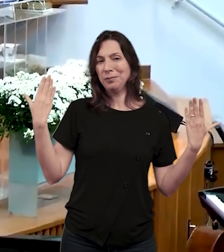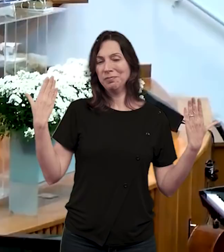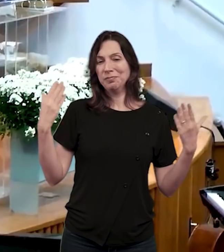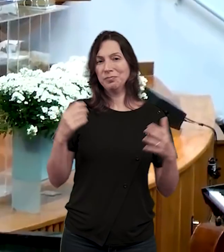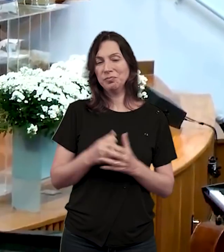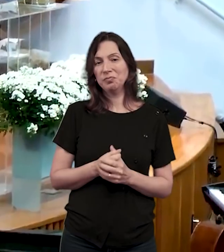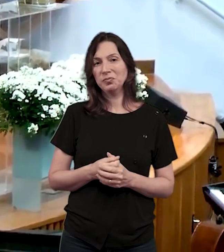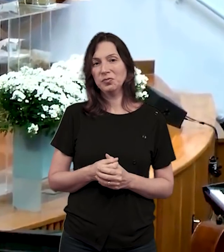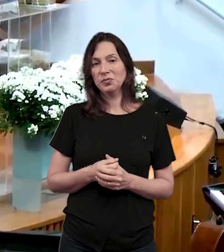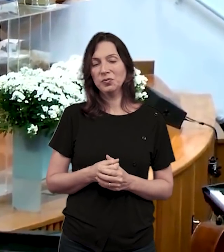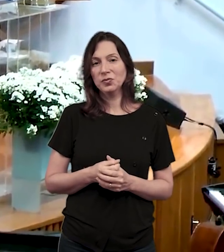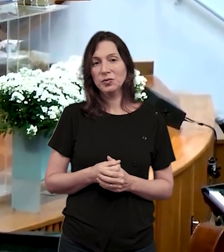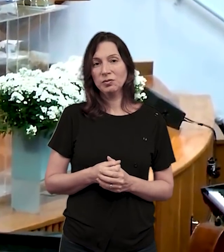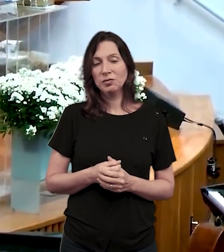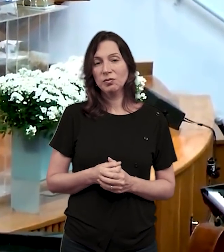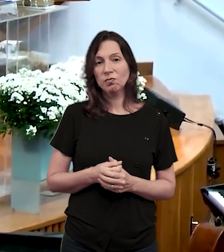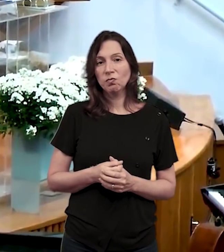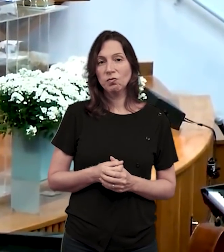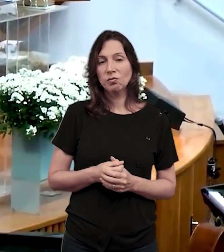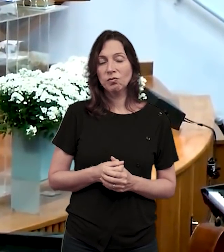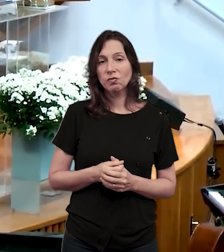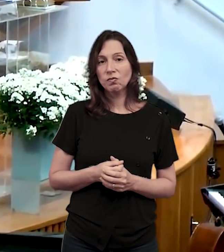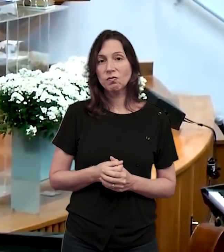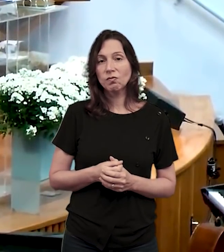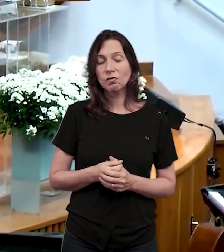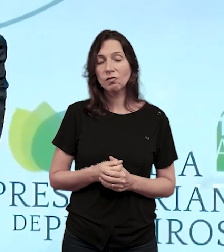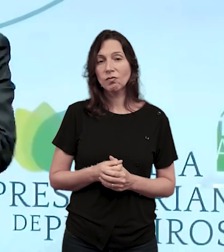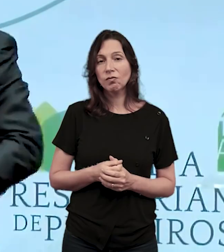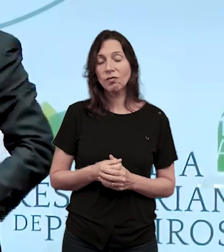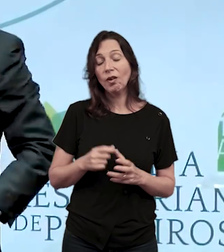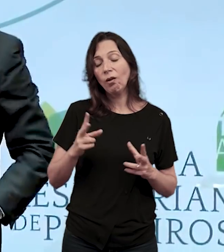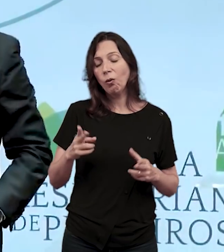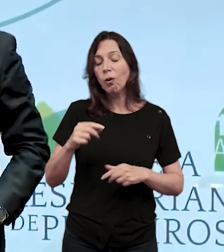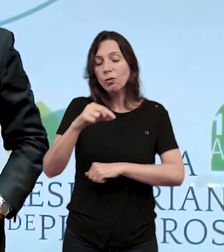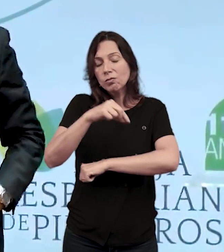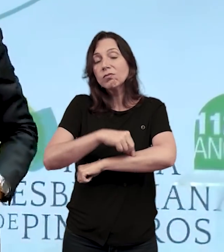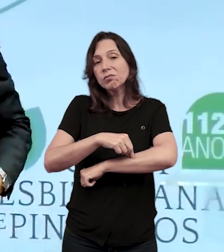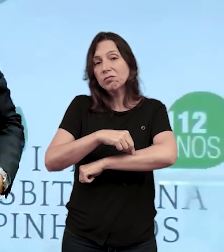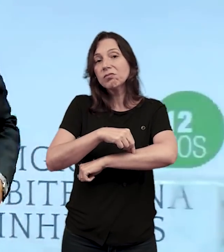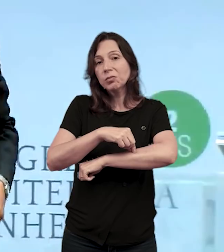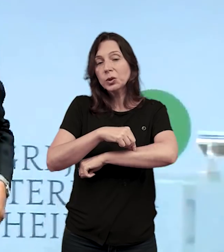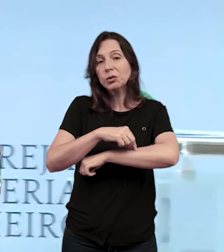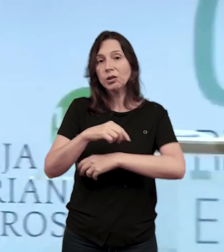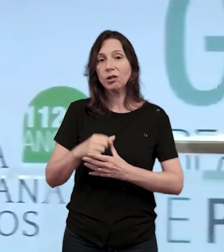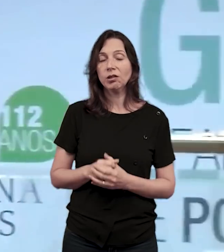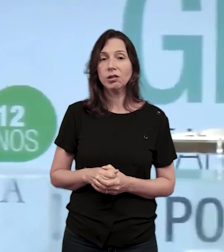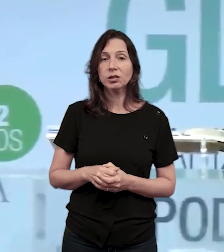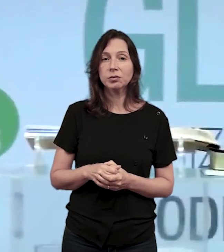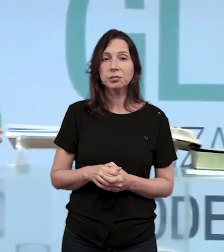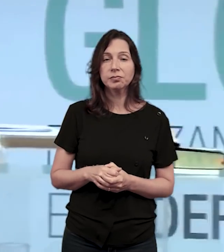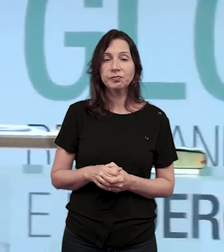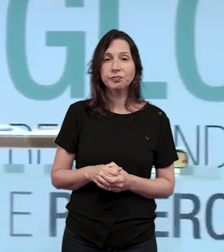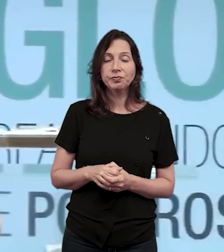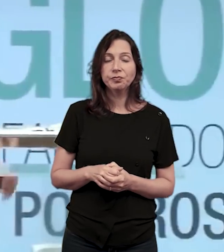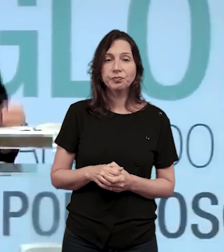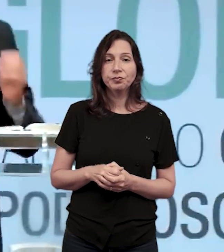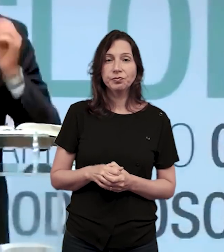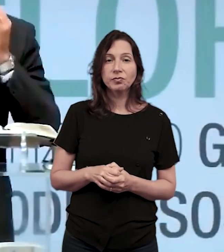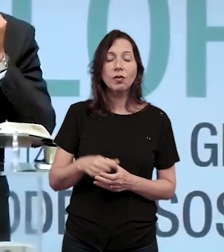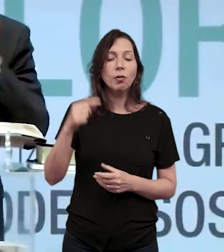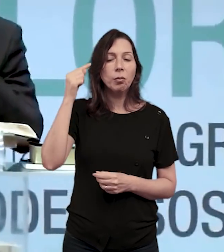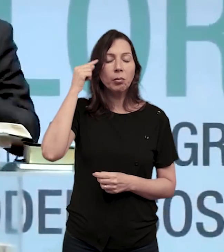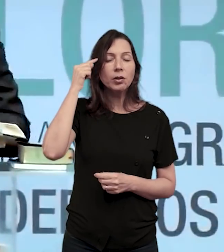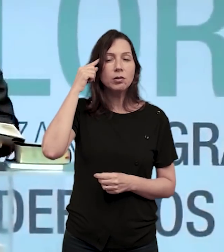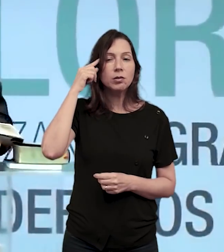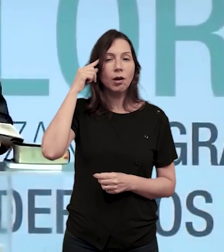por sofrimento. É exatamente um espinho na carne. Vamos pensar comigo na história lá